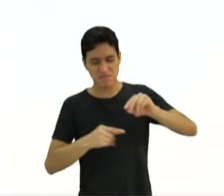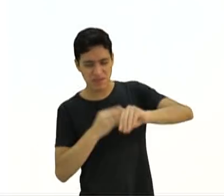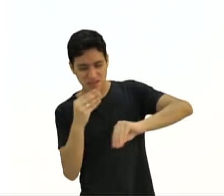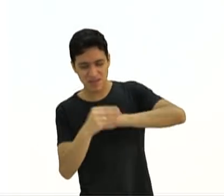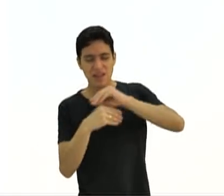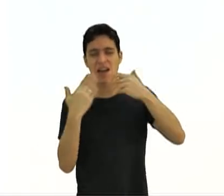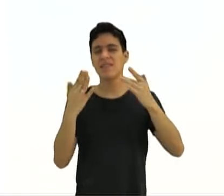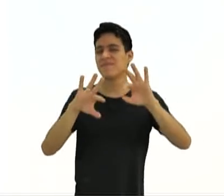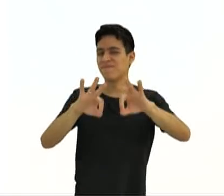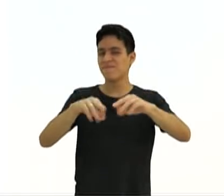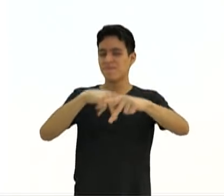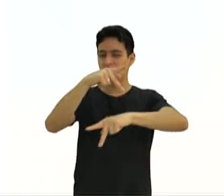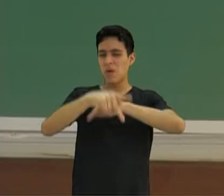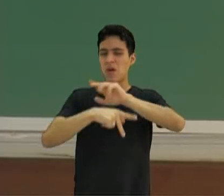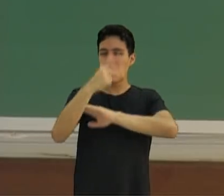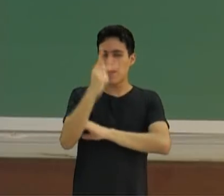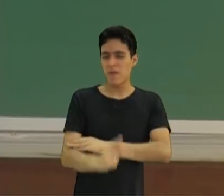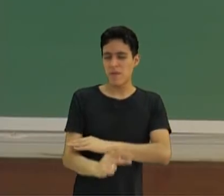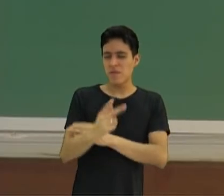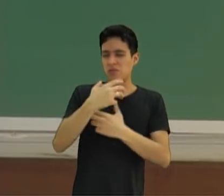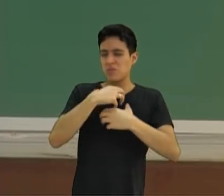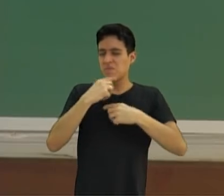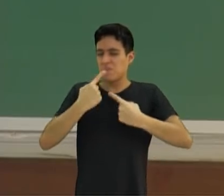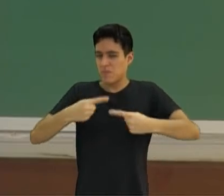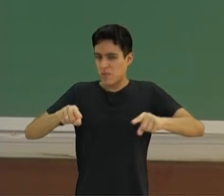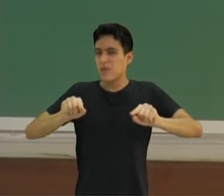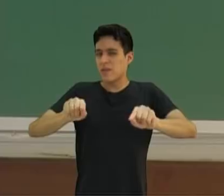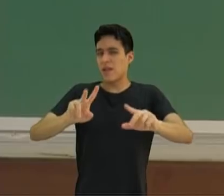popular brasileira isso também acontece, ok?